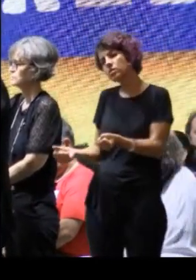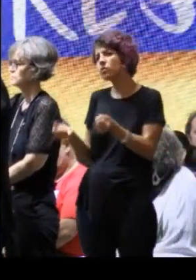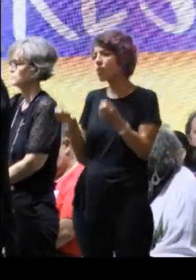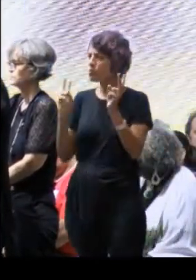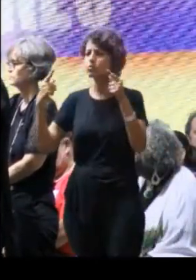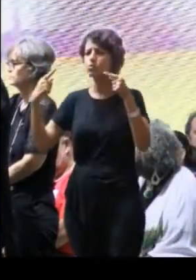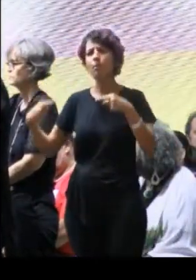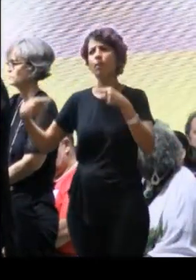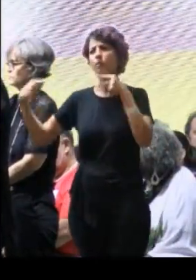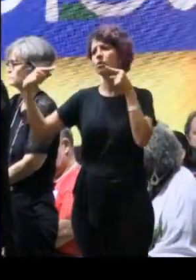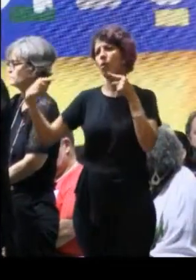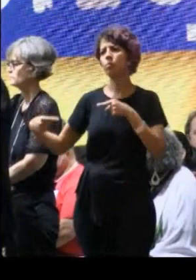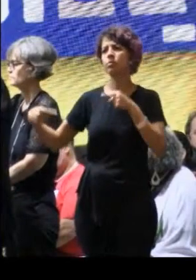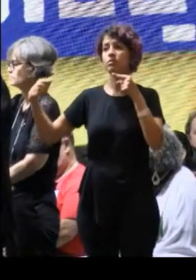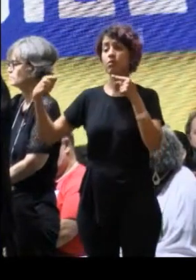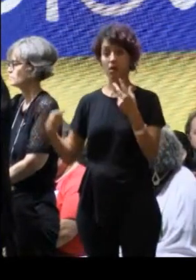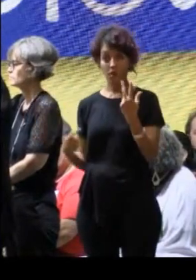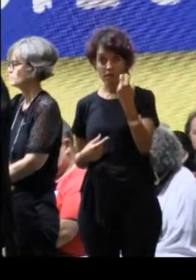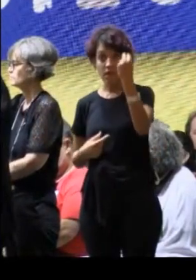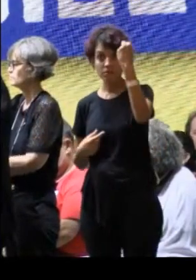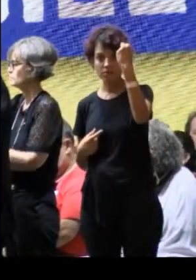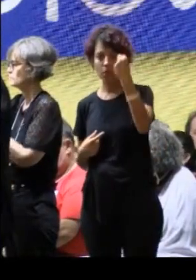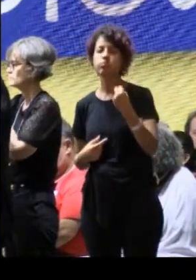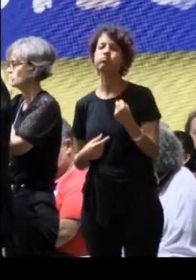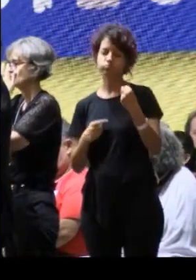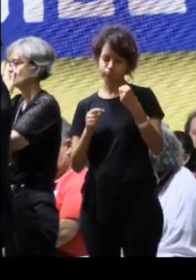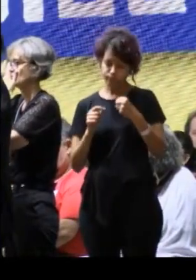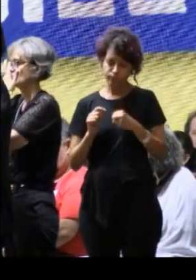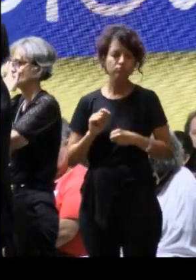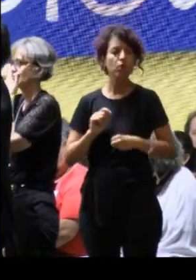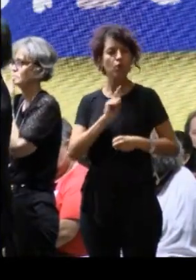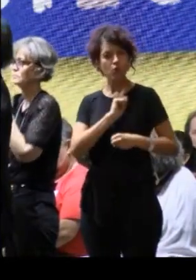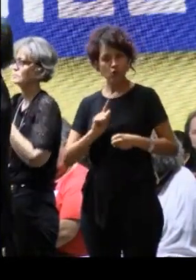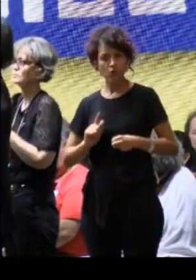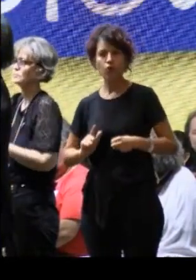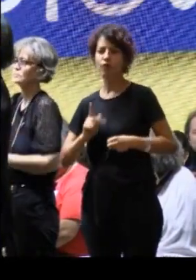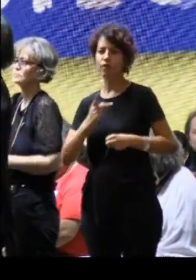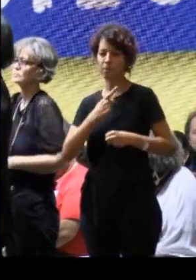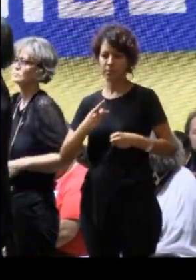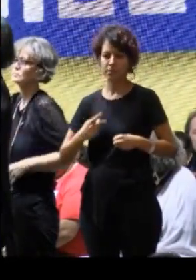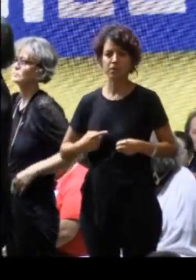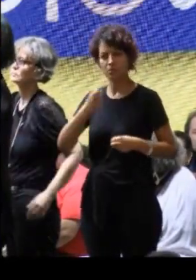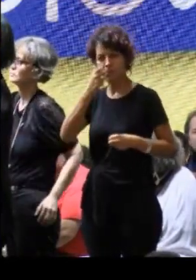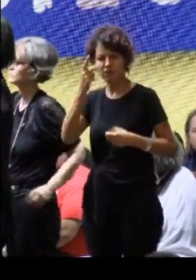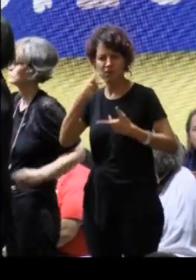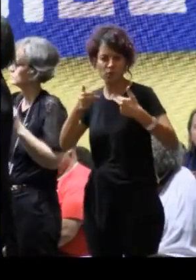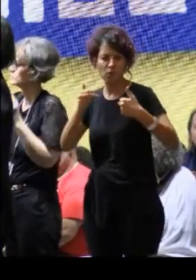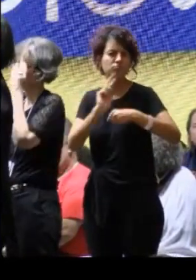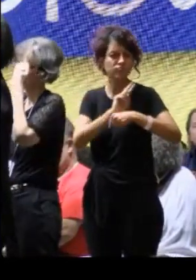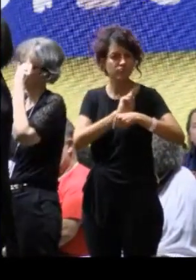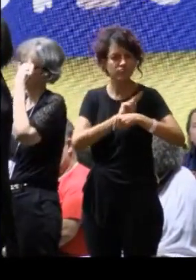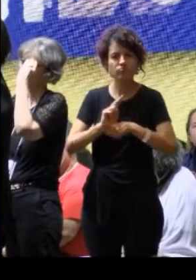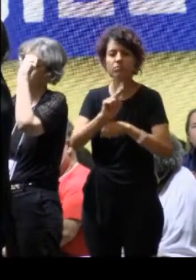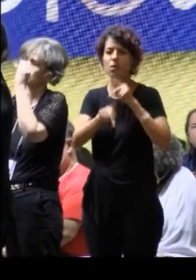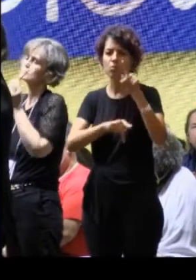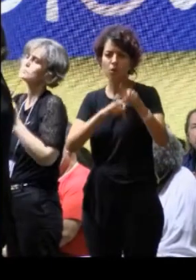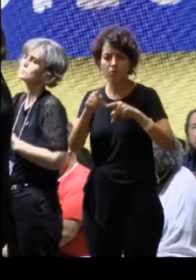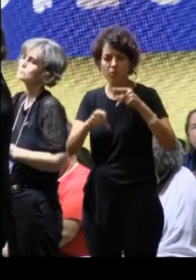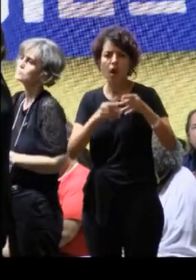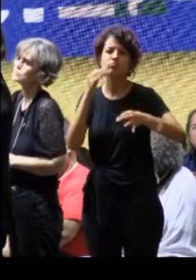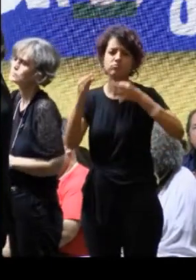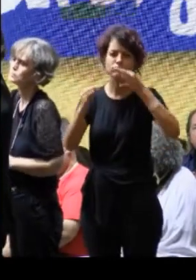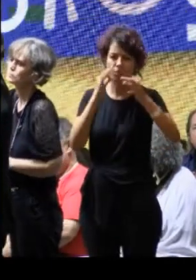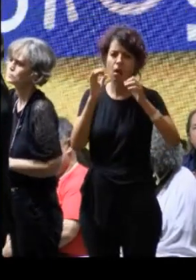urnas. Quando vencemos, governamos com diálogo social, participação popular e respeito